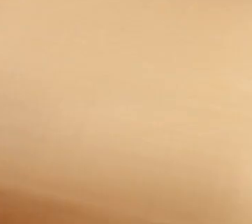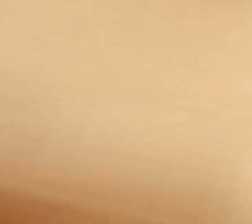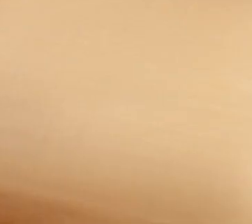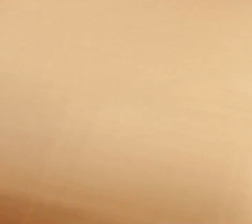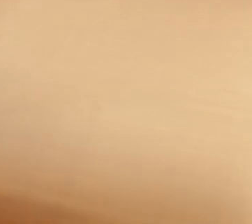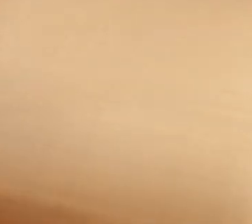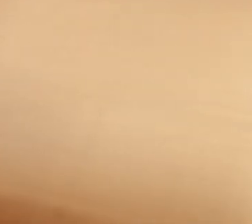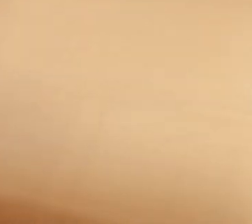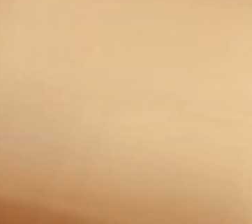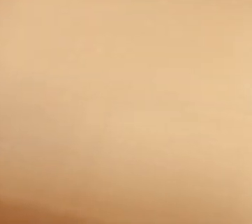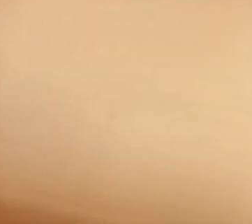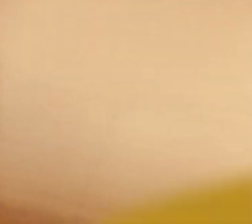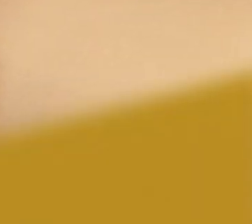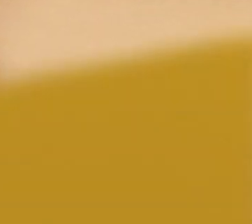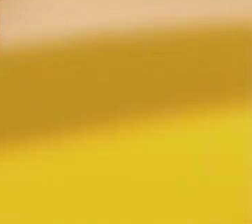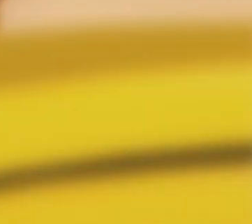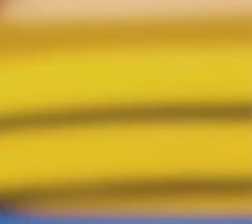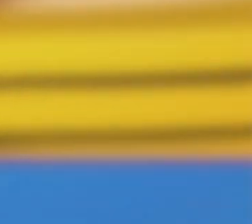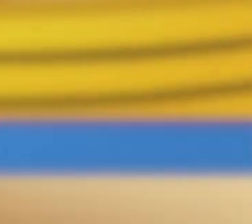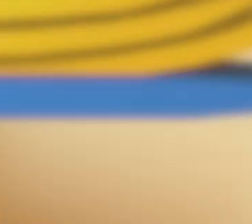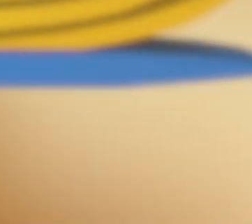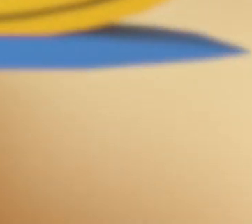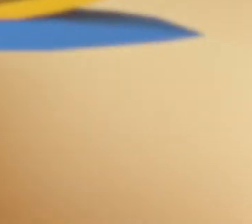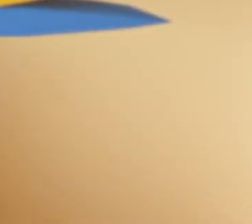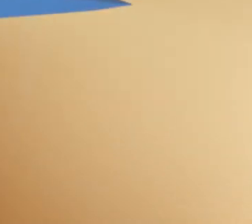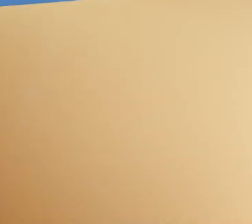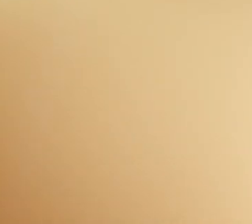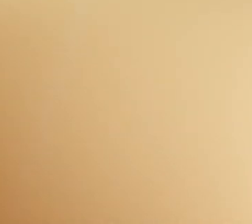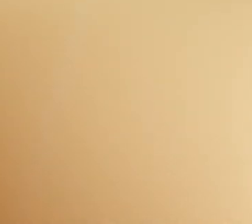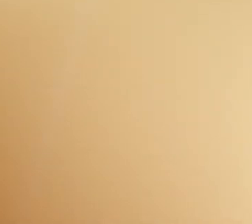Jesus em breve virá.